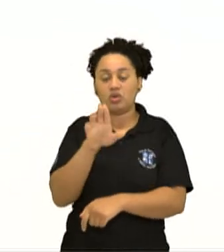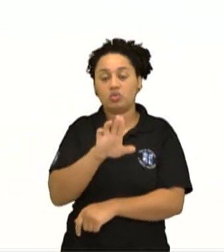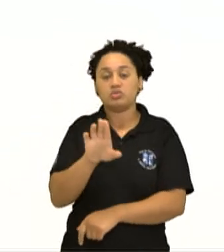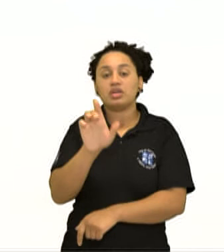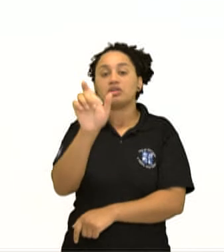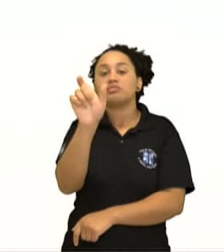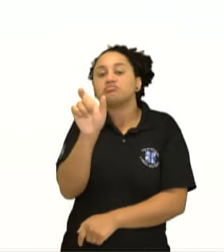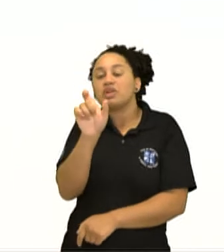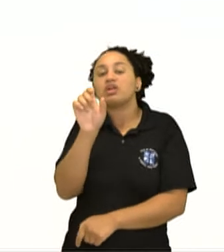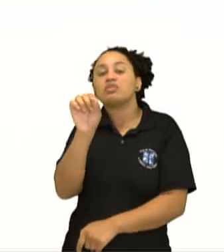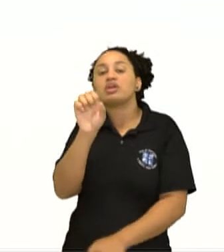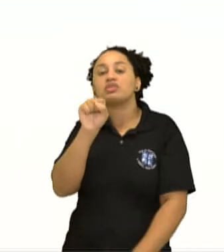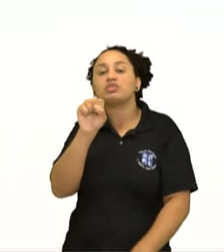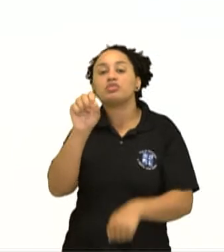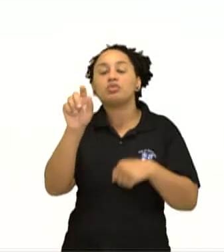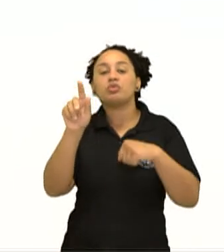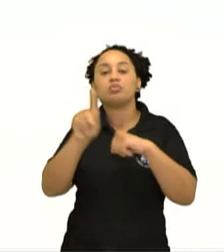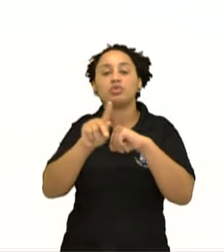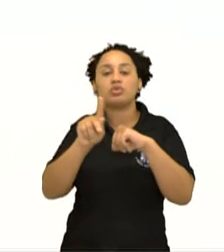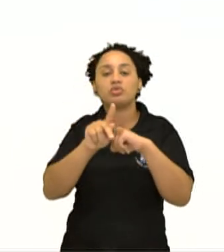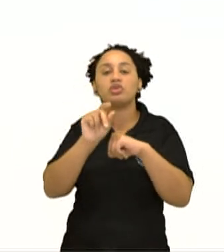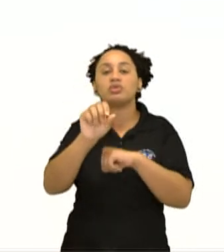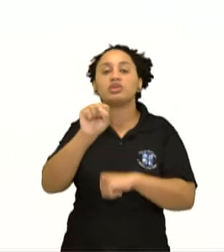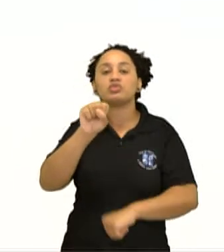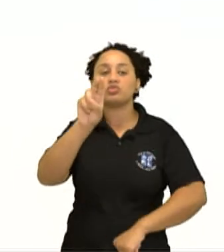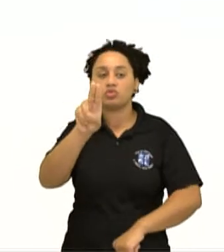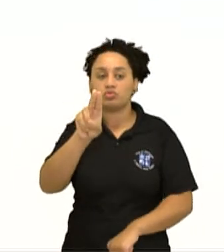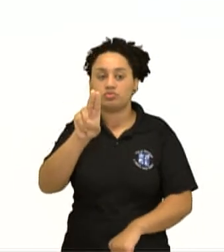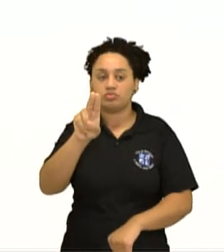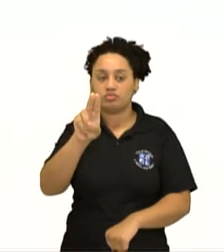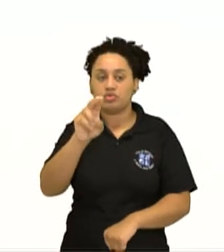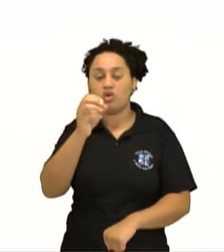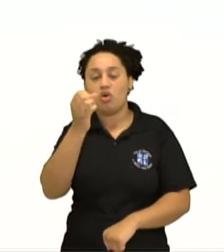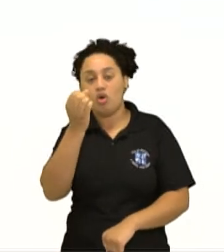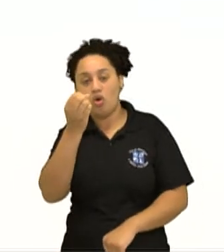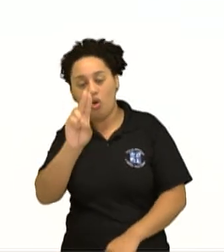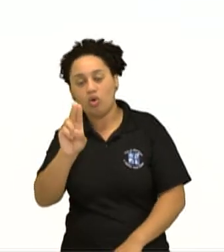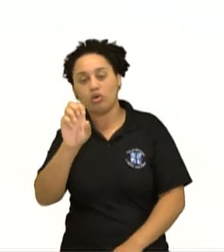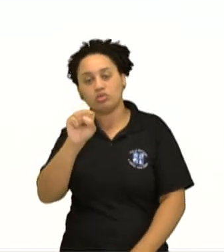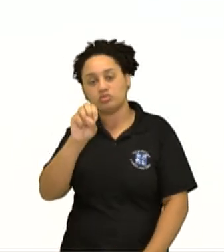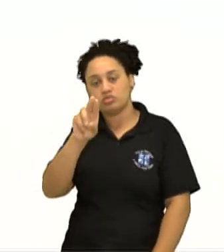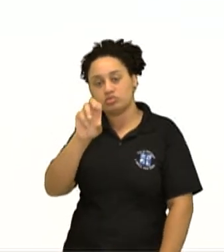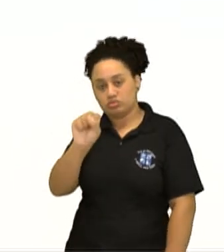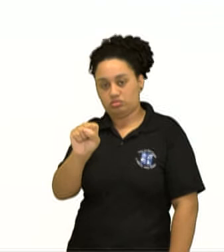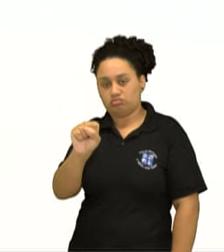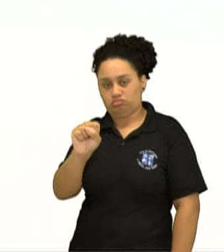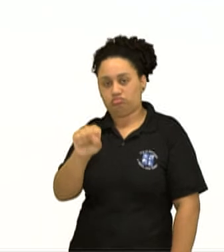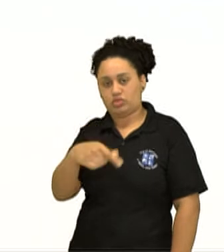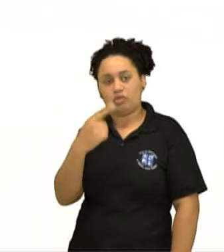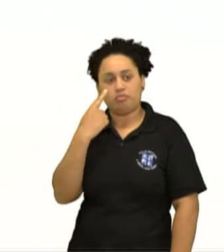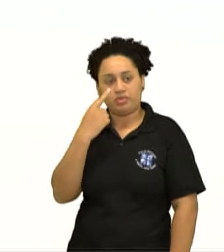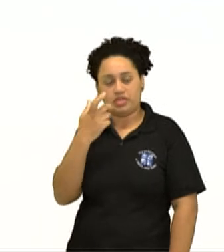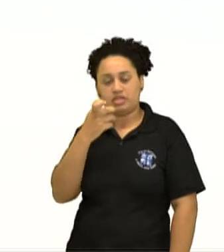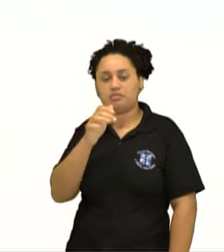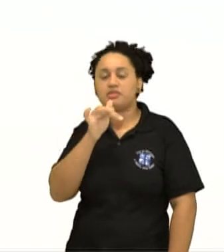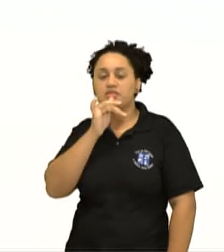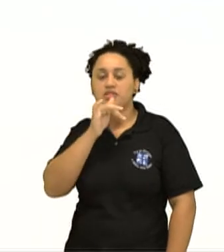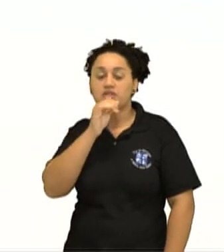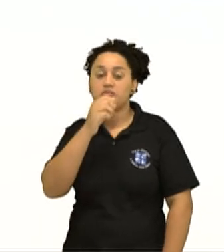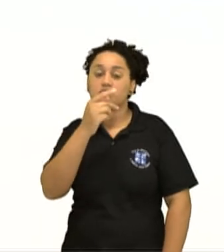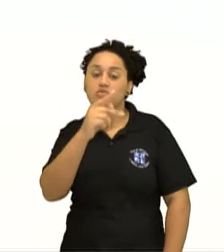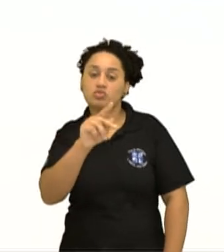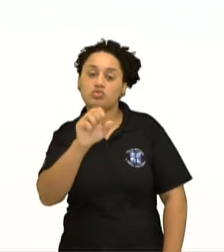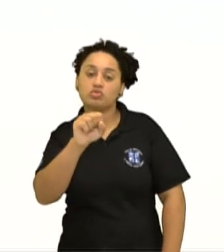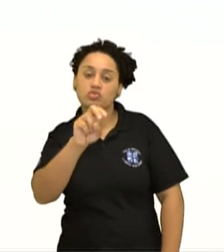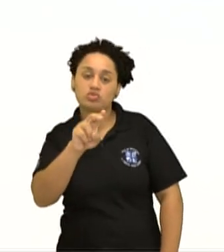su. Vou usar os pronomes possessivos su ou sus. Vejam os exemplos que temos. Su cama,